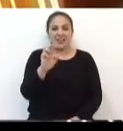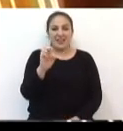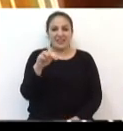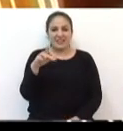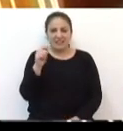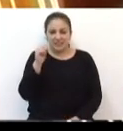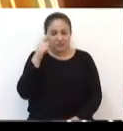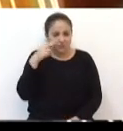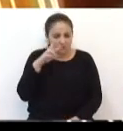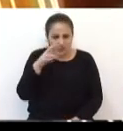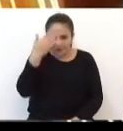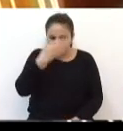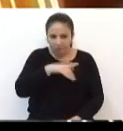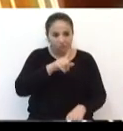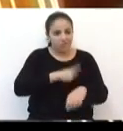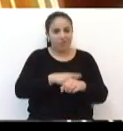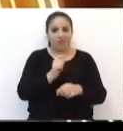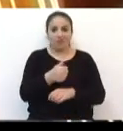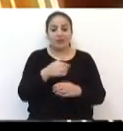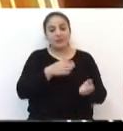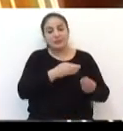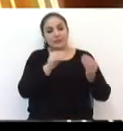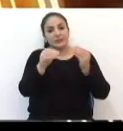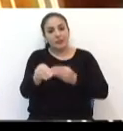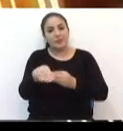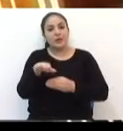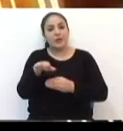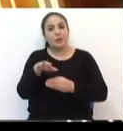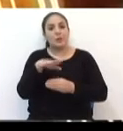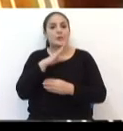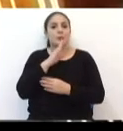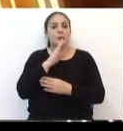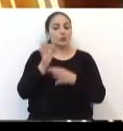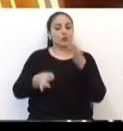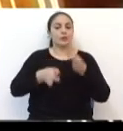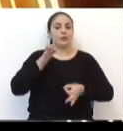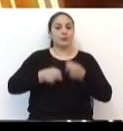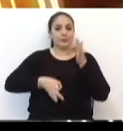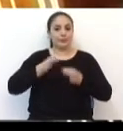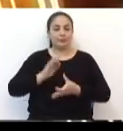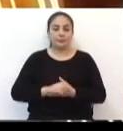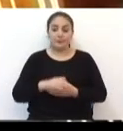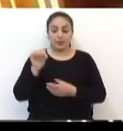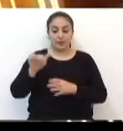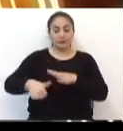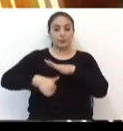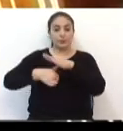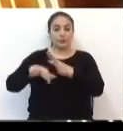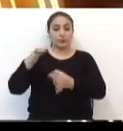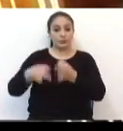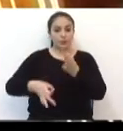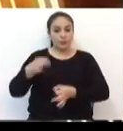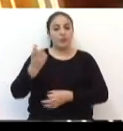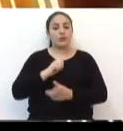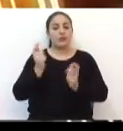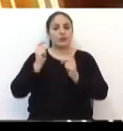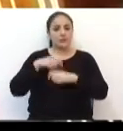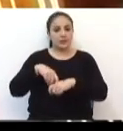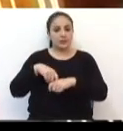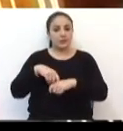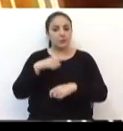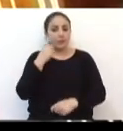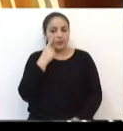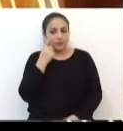sujeito que foi preso vai encaminhá-lo para conhecimento da autoridade judicial. E essa autoridade judicial vai ter a